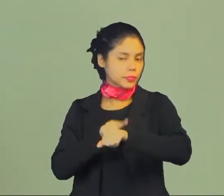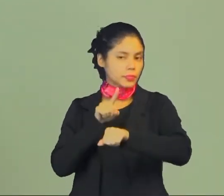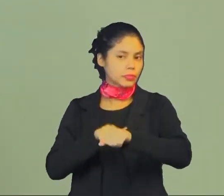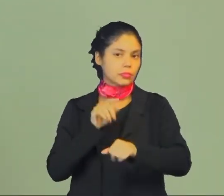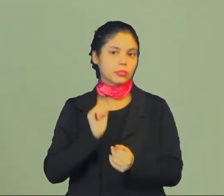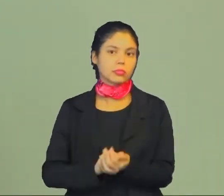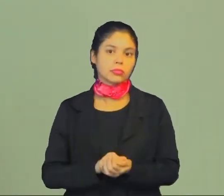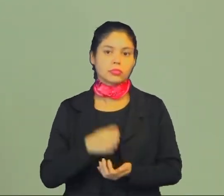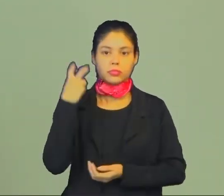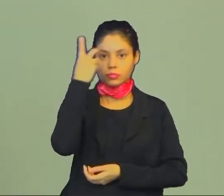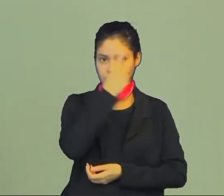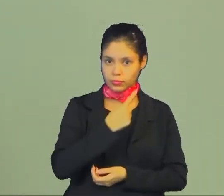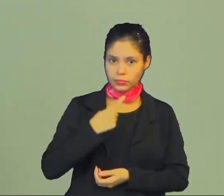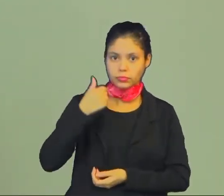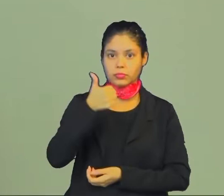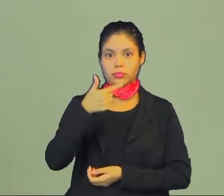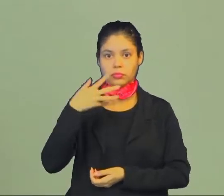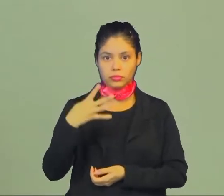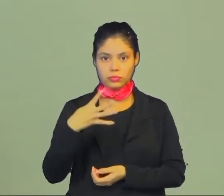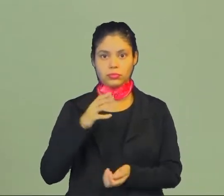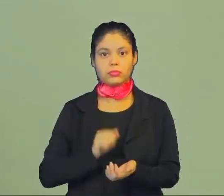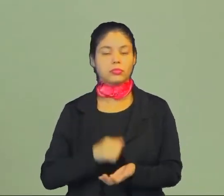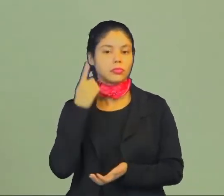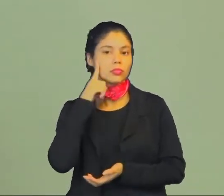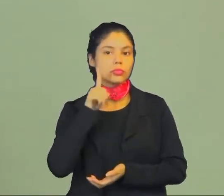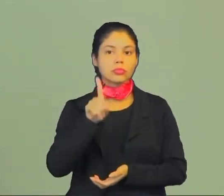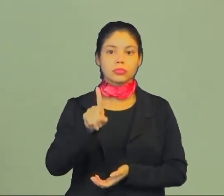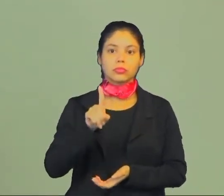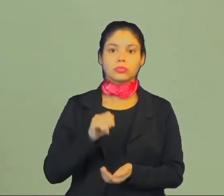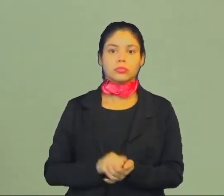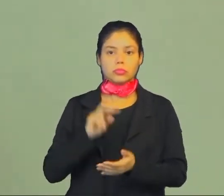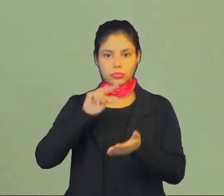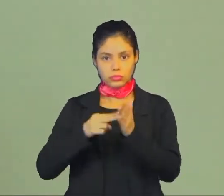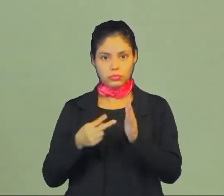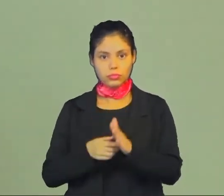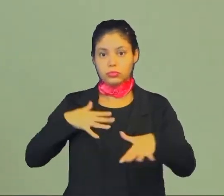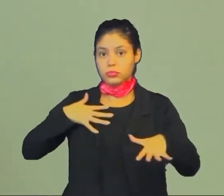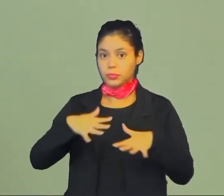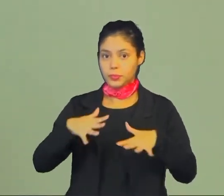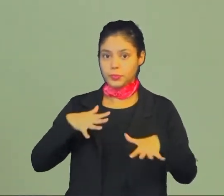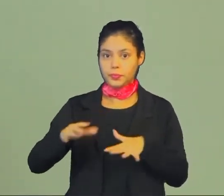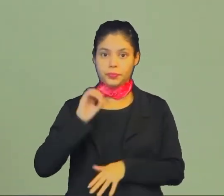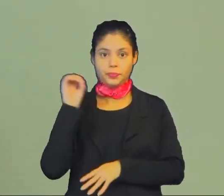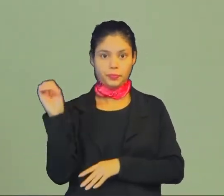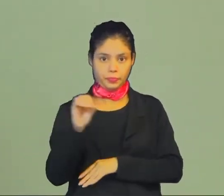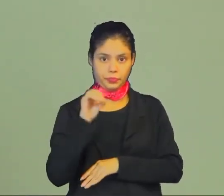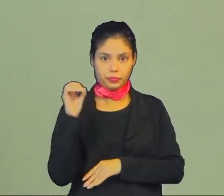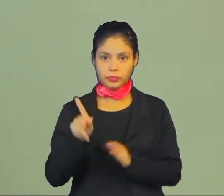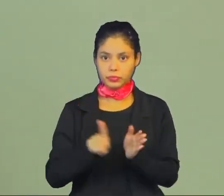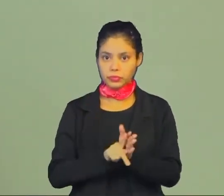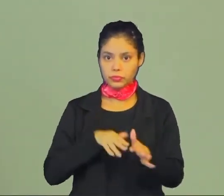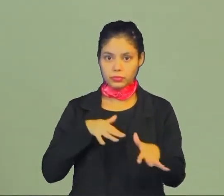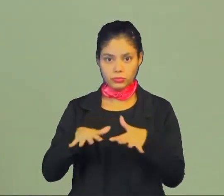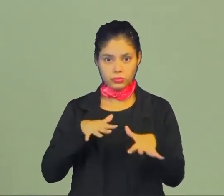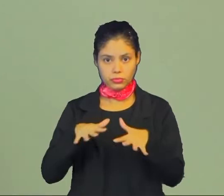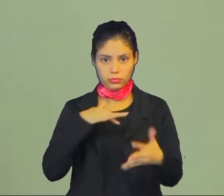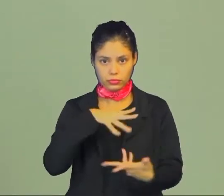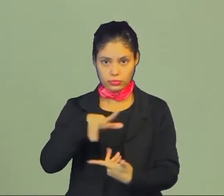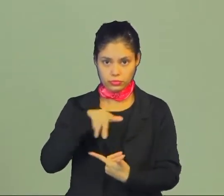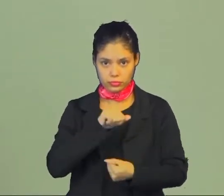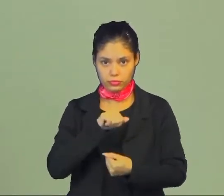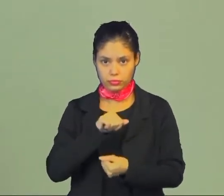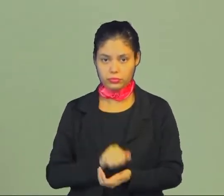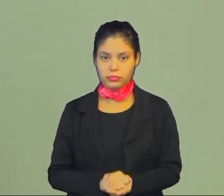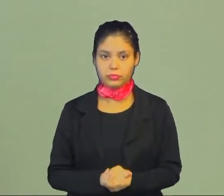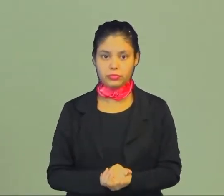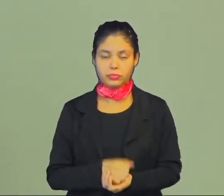horário lá de 24 horas que equivale a um dia isso equivale ao movimento de rotação da terra equivalente